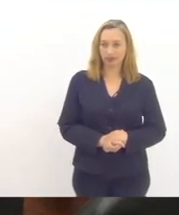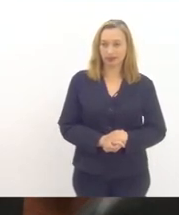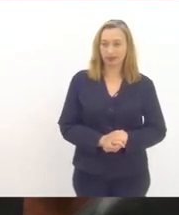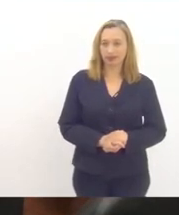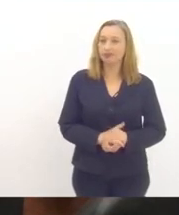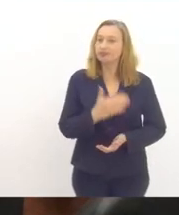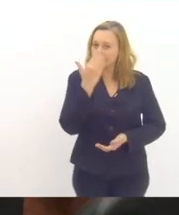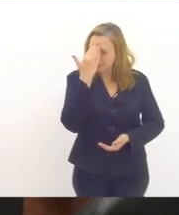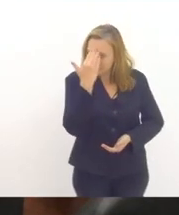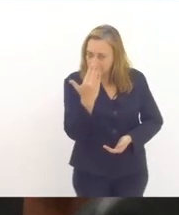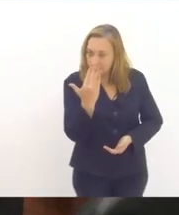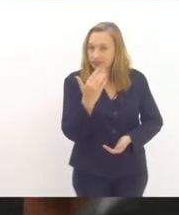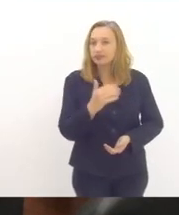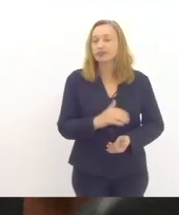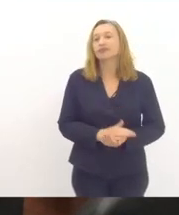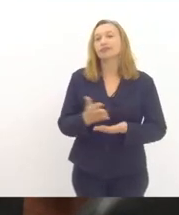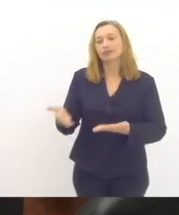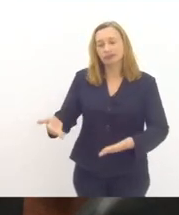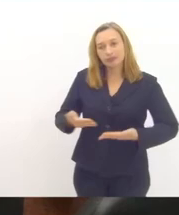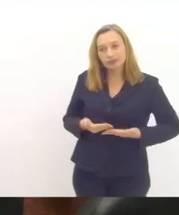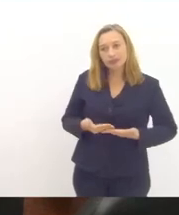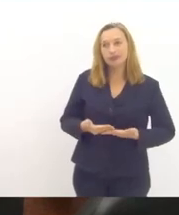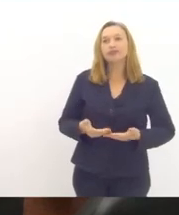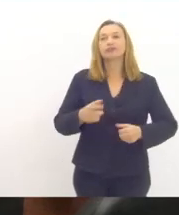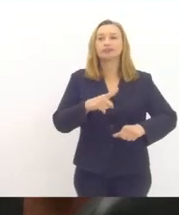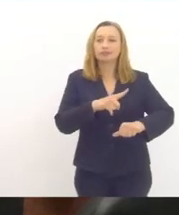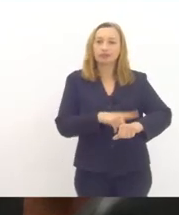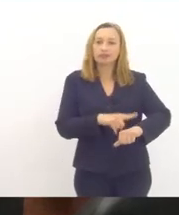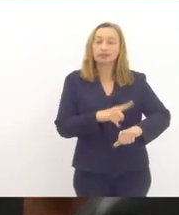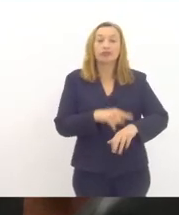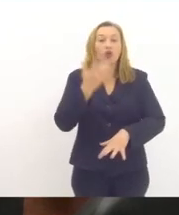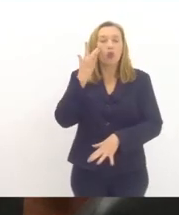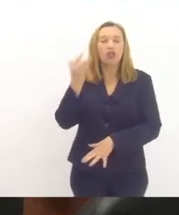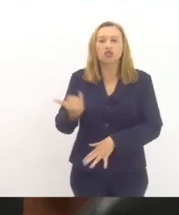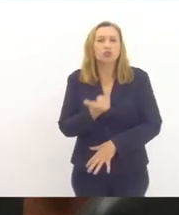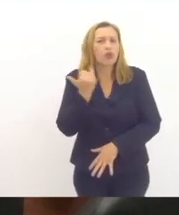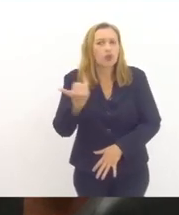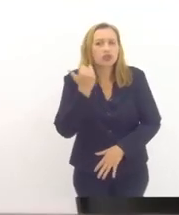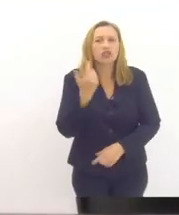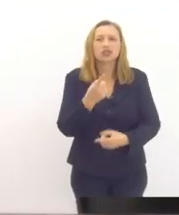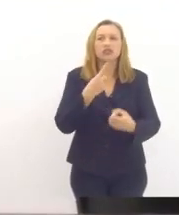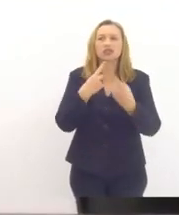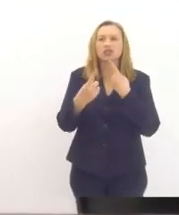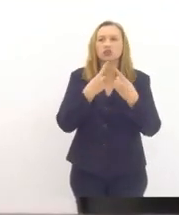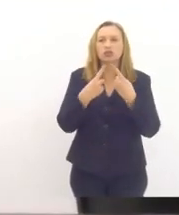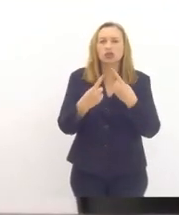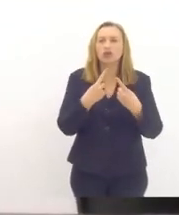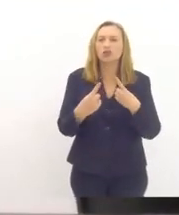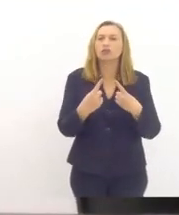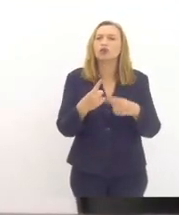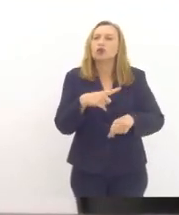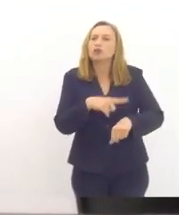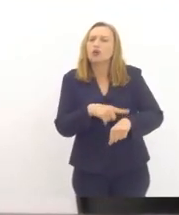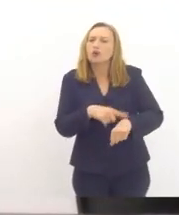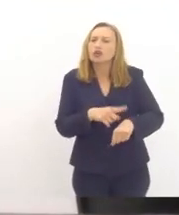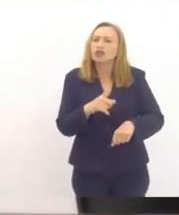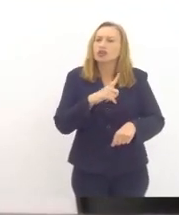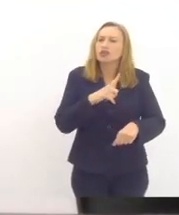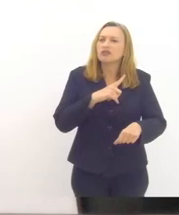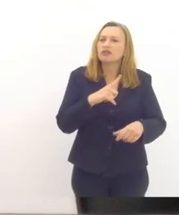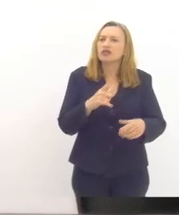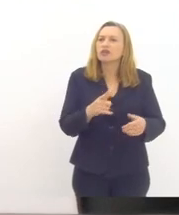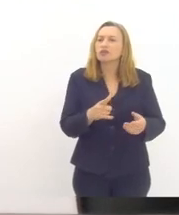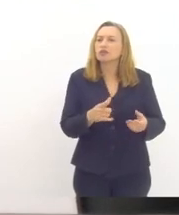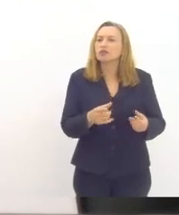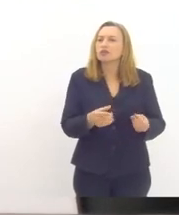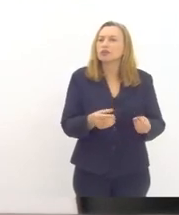Eu agradeço imensamente o convite de participar desse momento. Acho importantíssima essa discussão. No momento que nós tivemos a